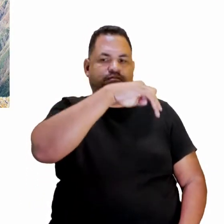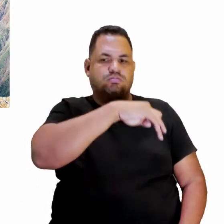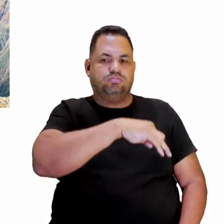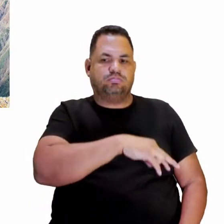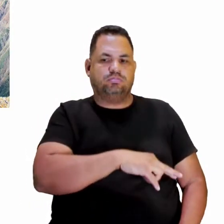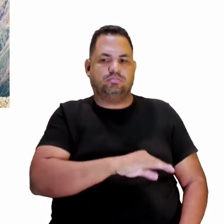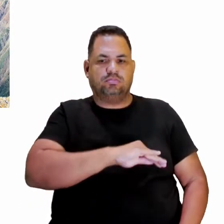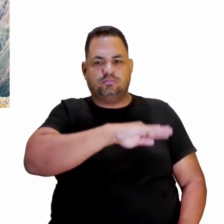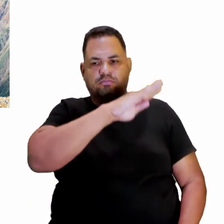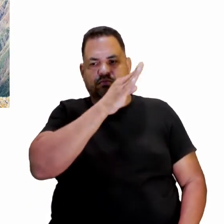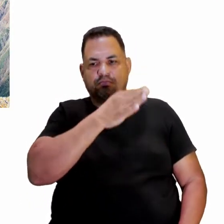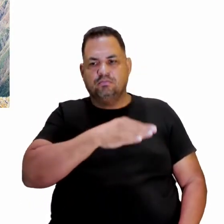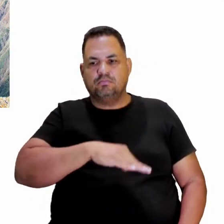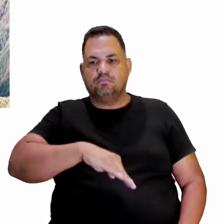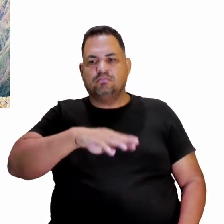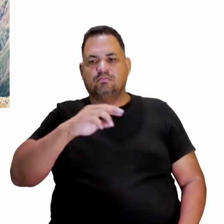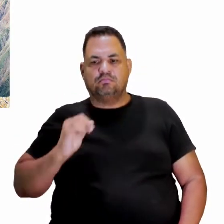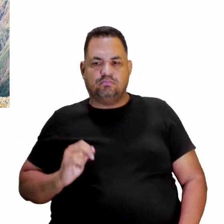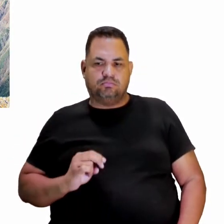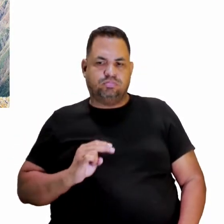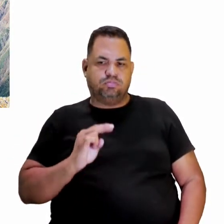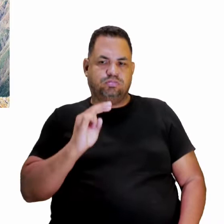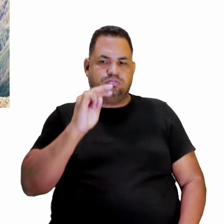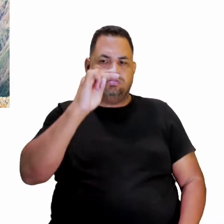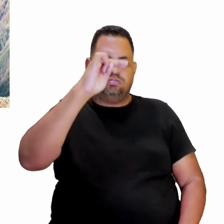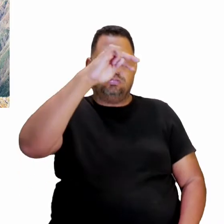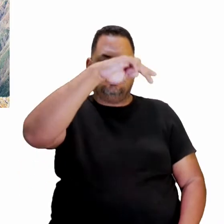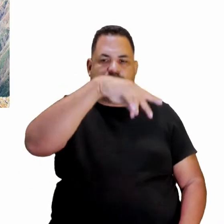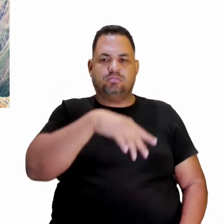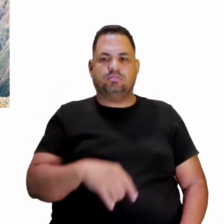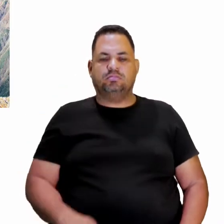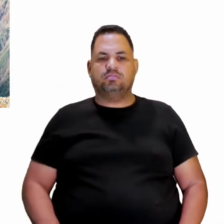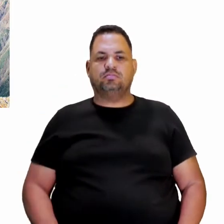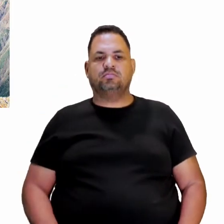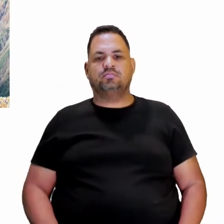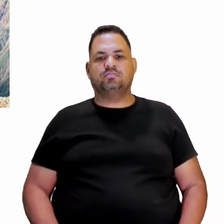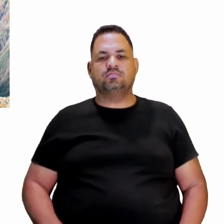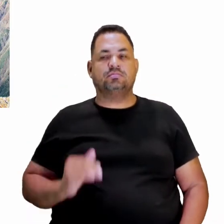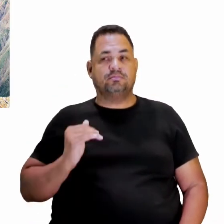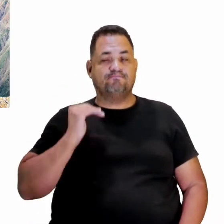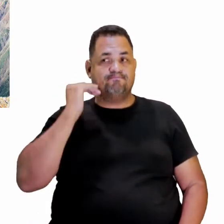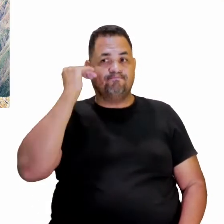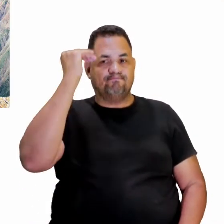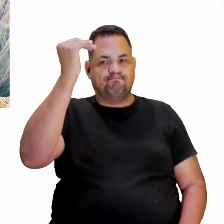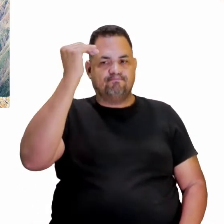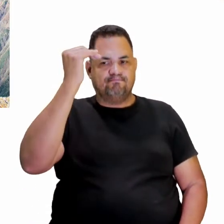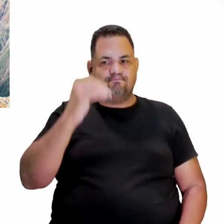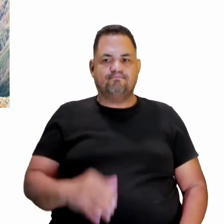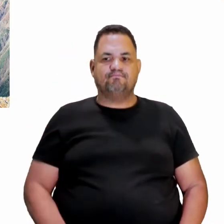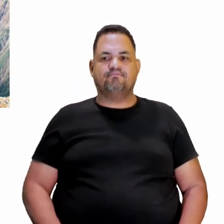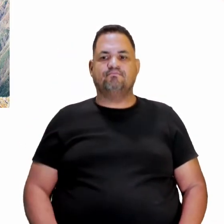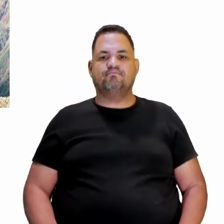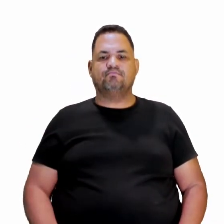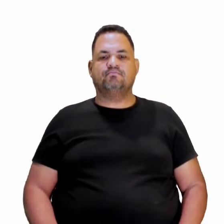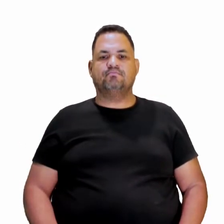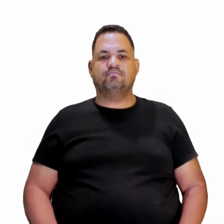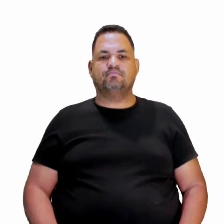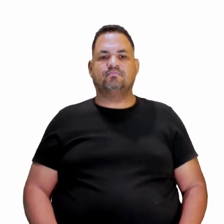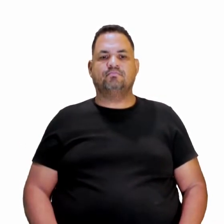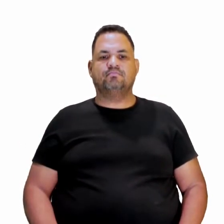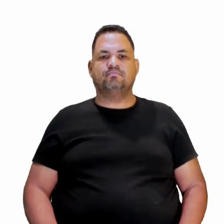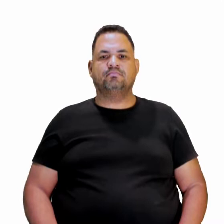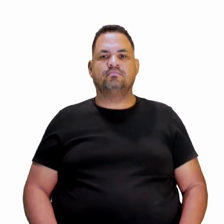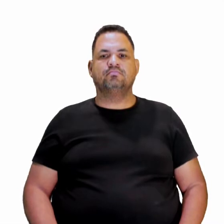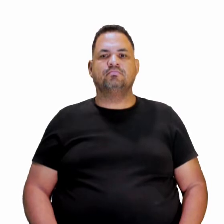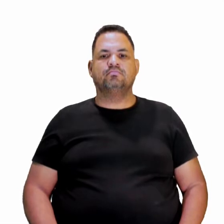Ou seja, escalei uma montanha. Você foi muito mais além, você fez isso. Did